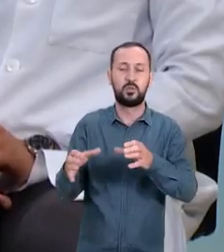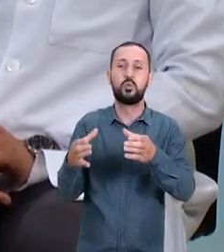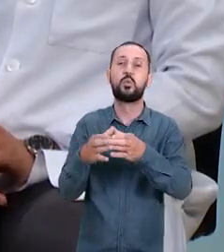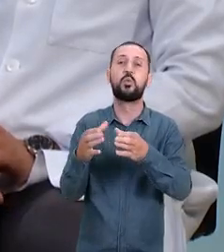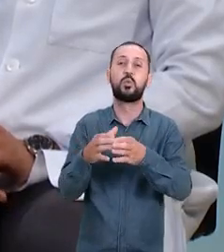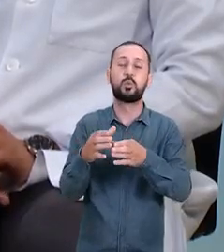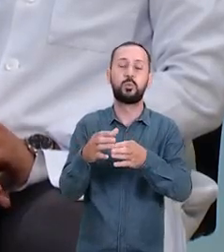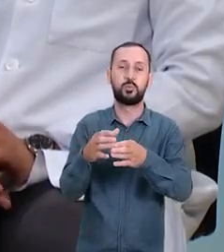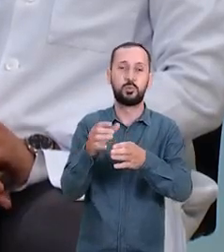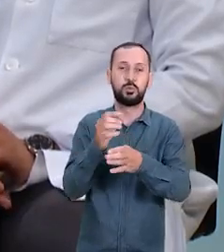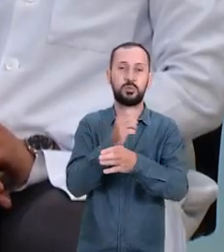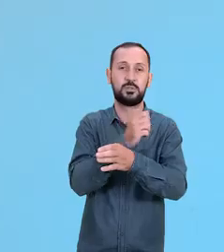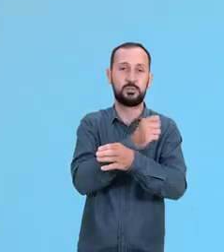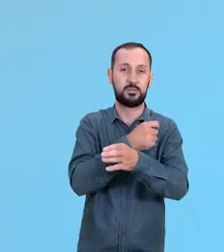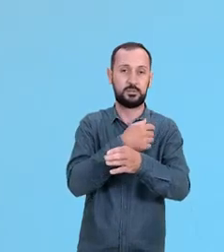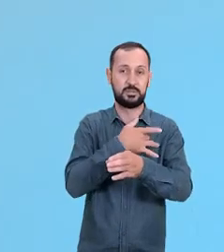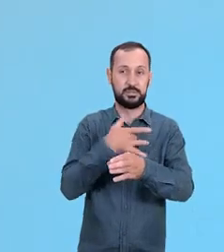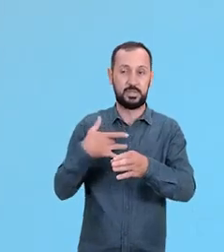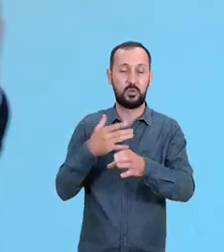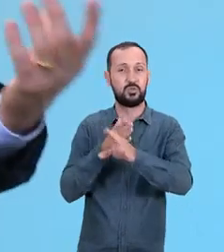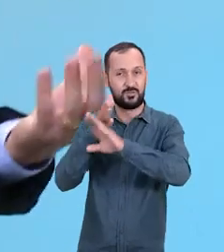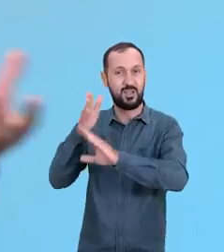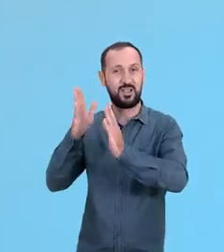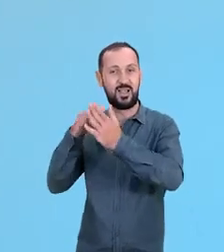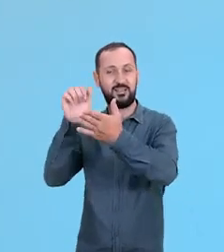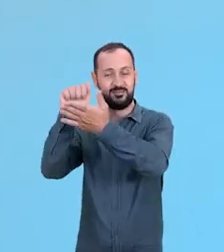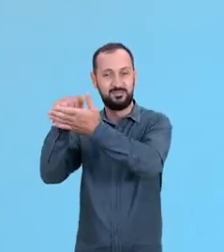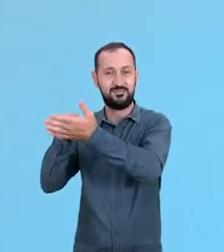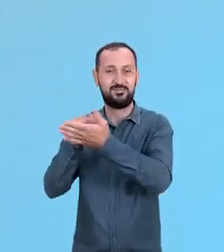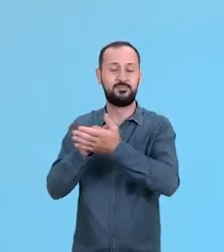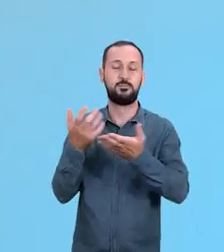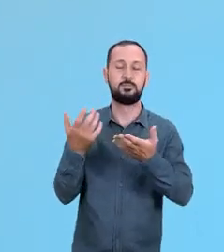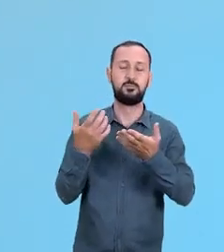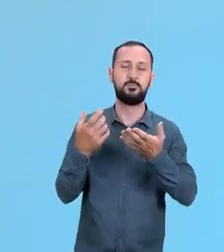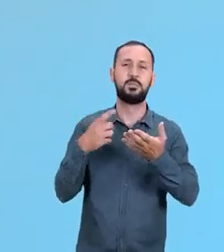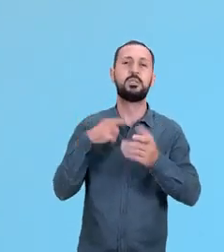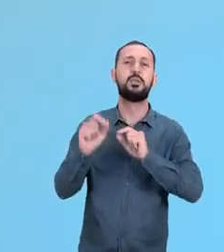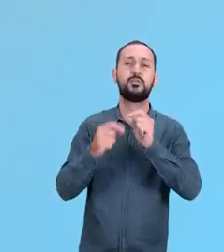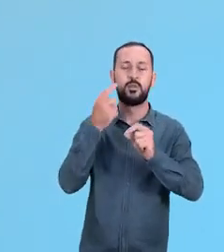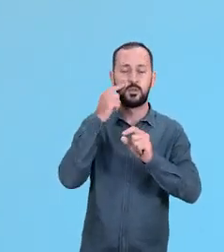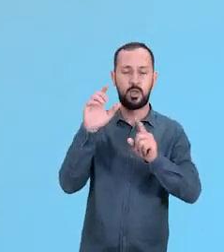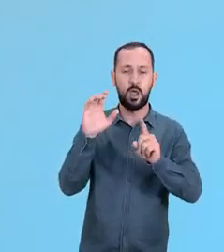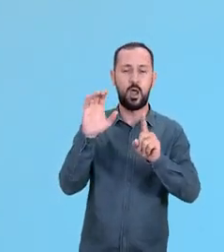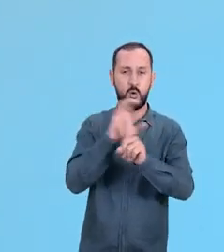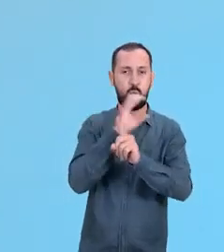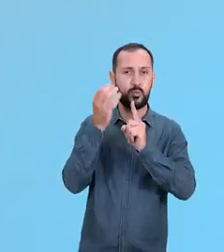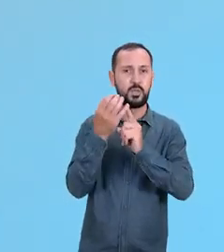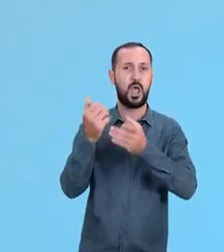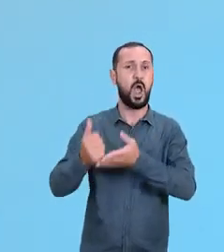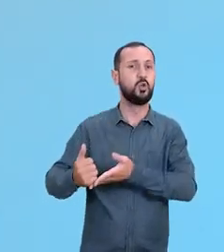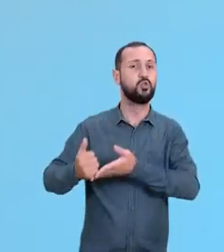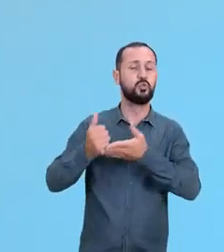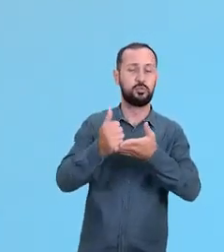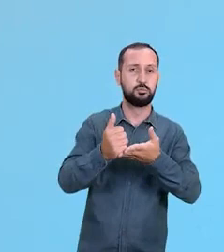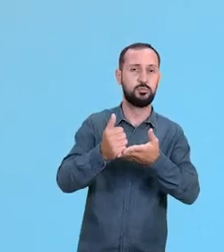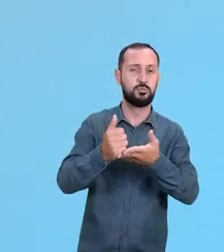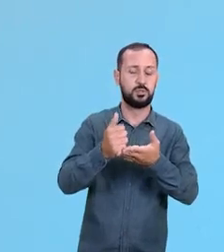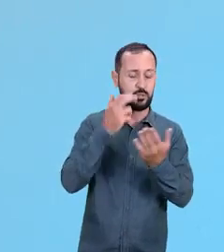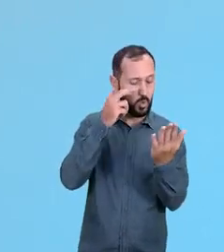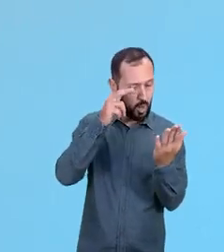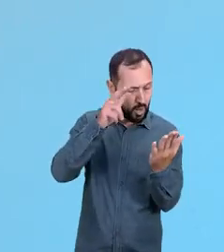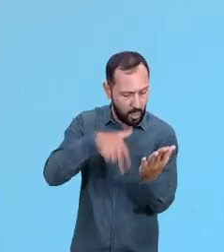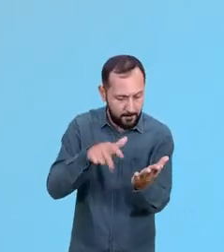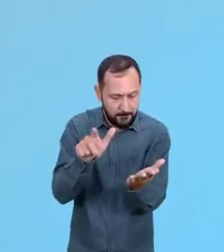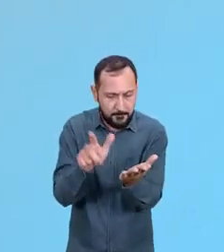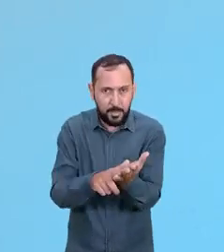agentes de endemias, existe uma cooperação da comunidade no papel.